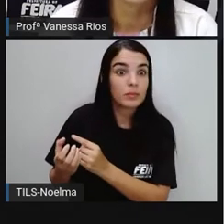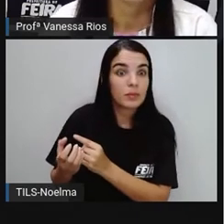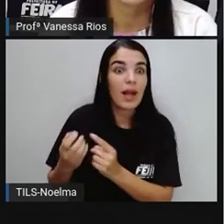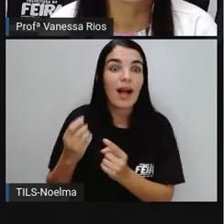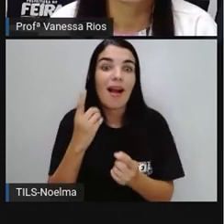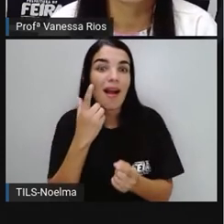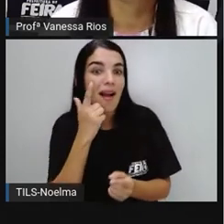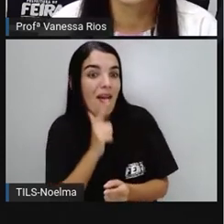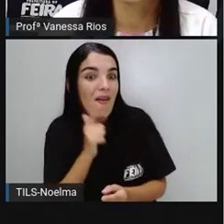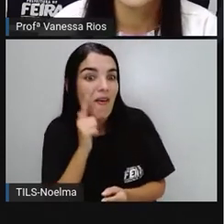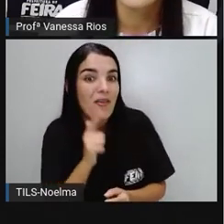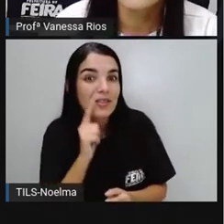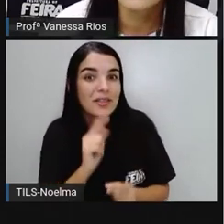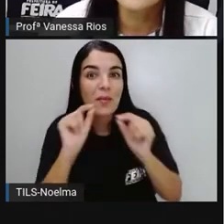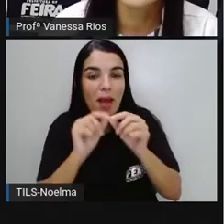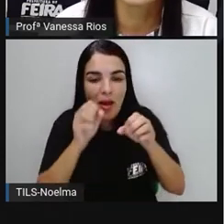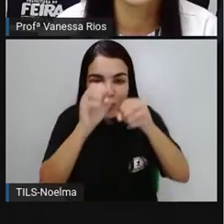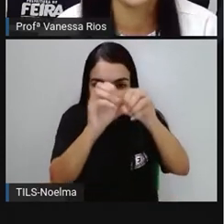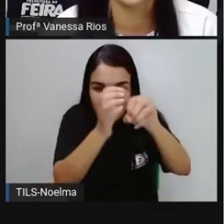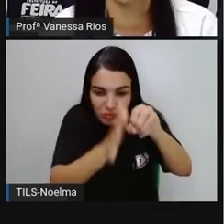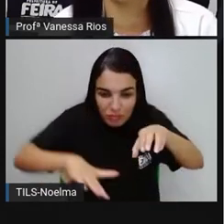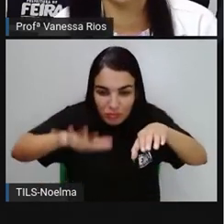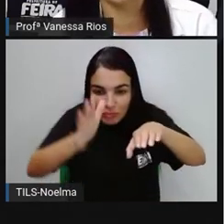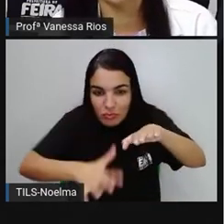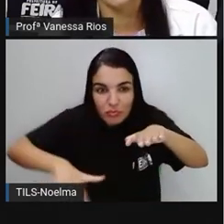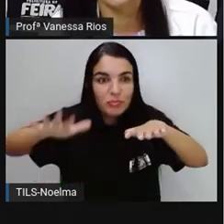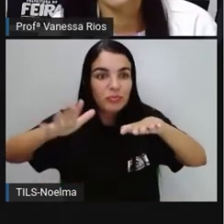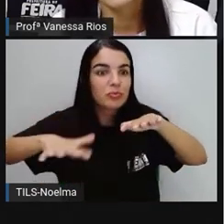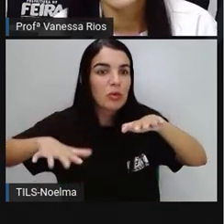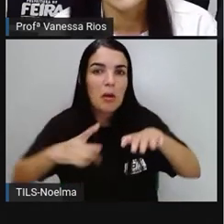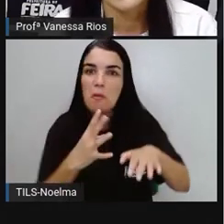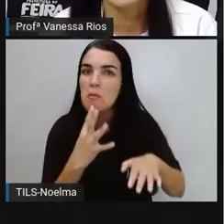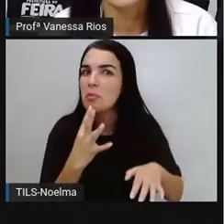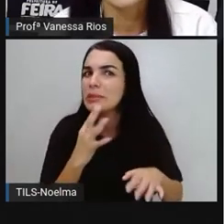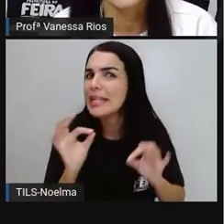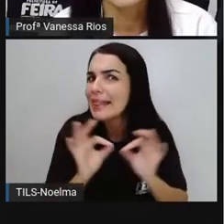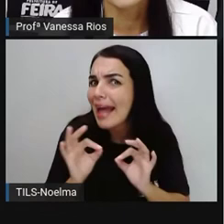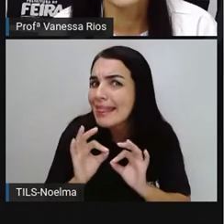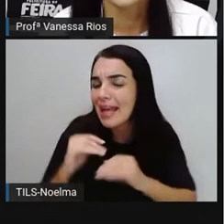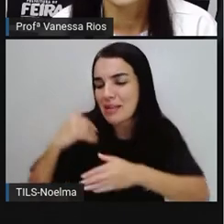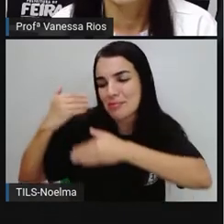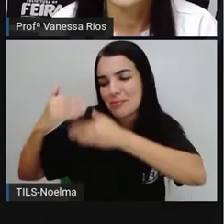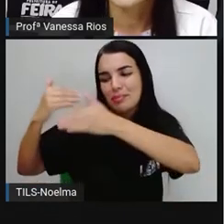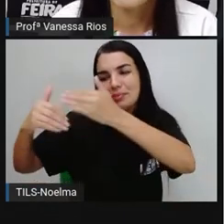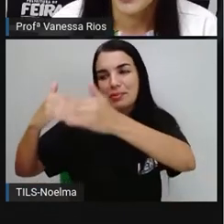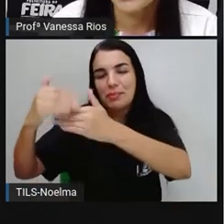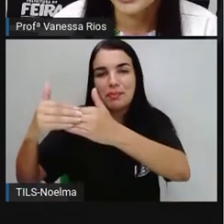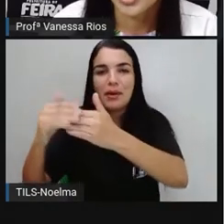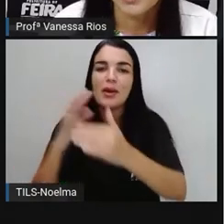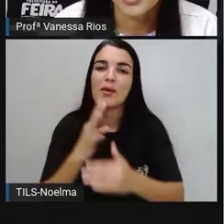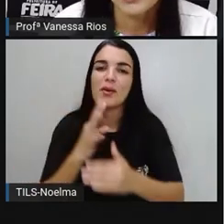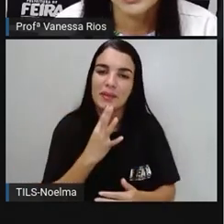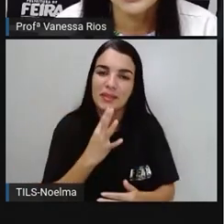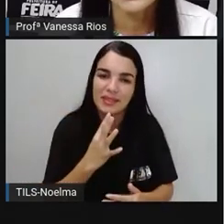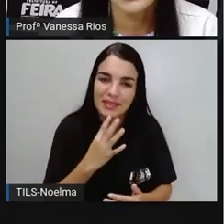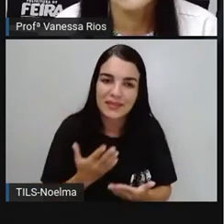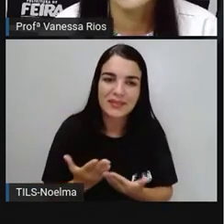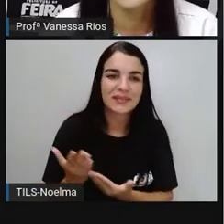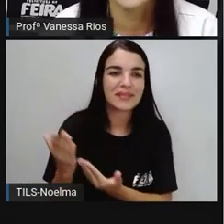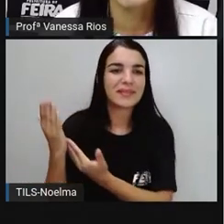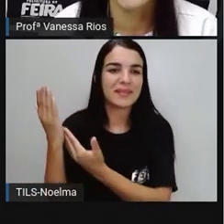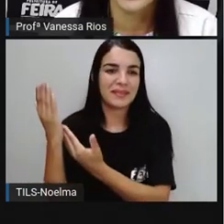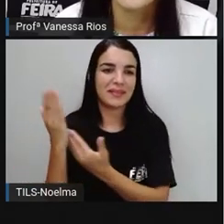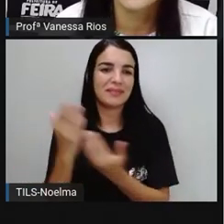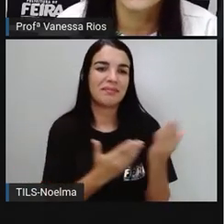continentes, percebendo oceanos que não se tinham conhecimento anteriormente. Principalmente após o início das